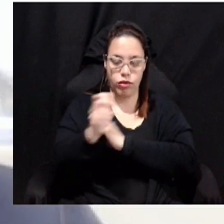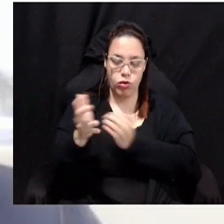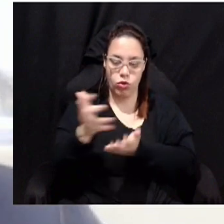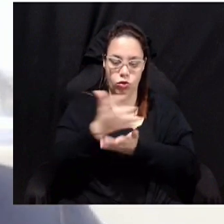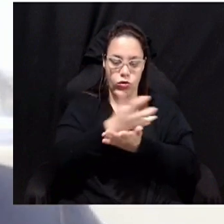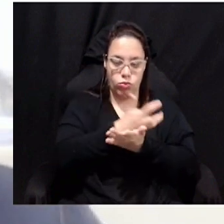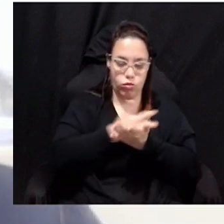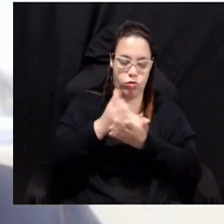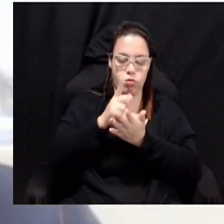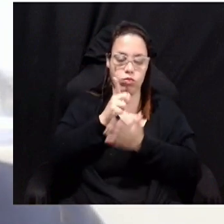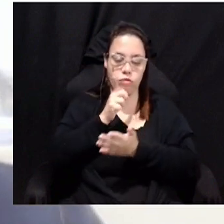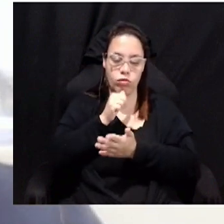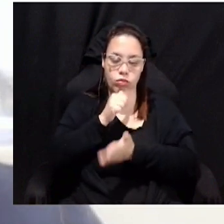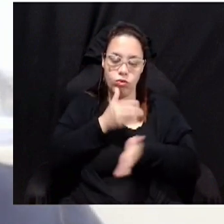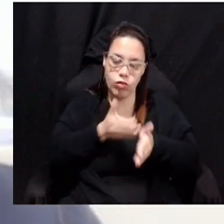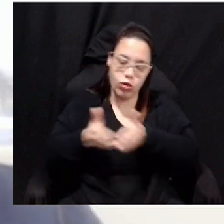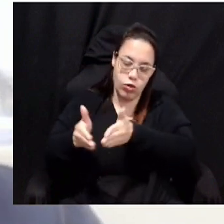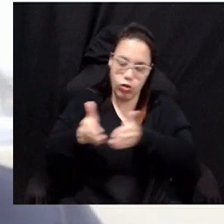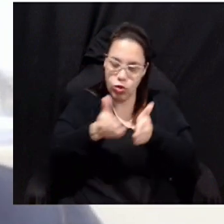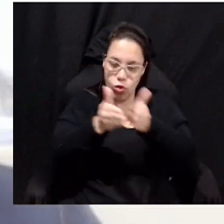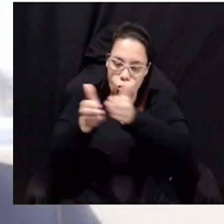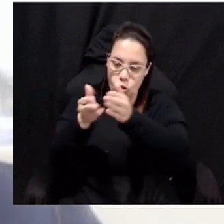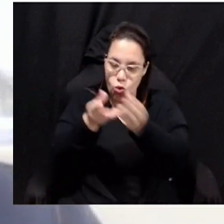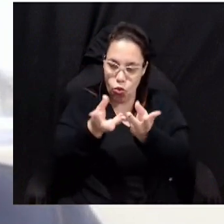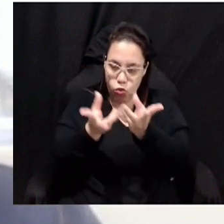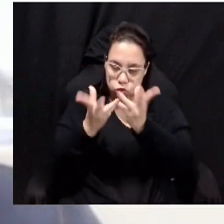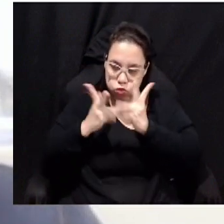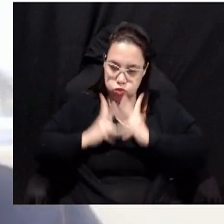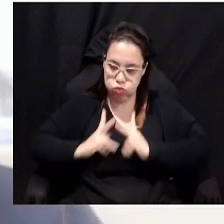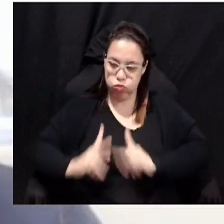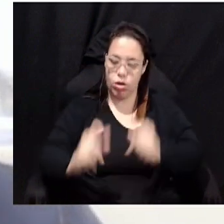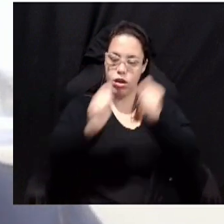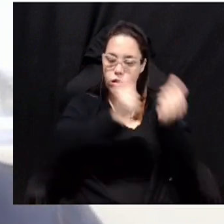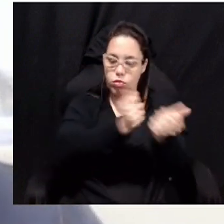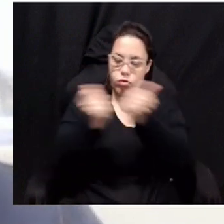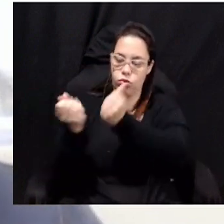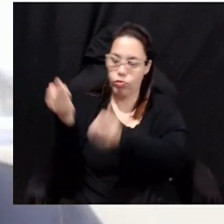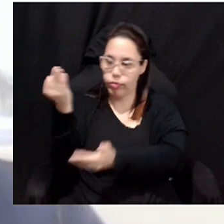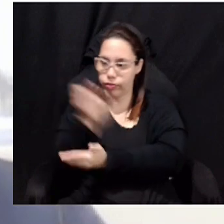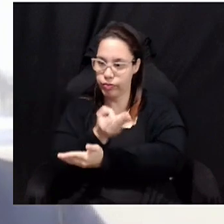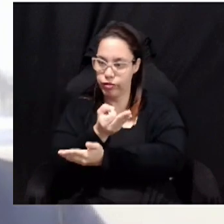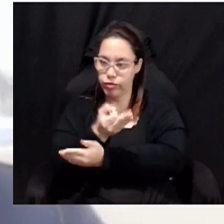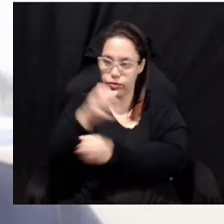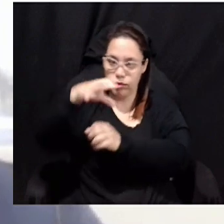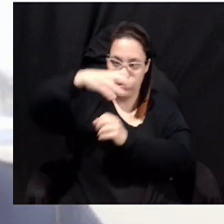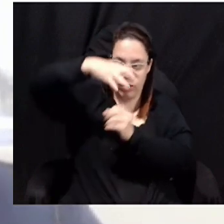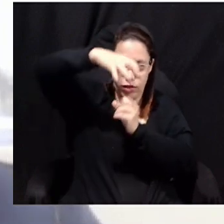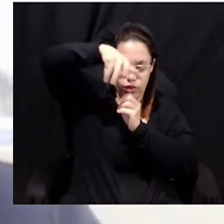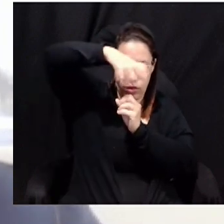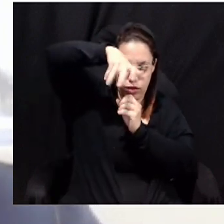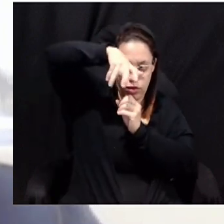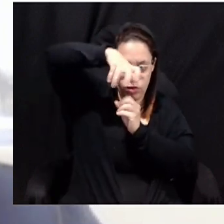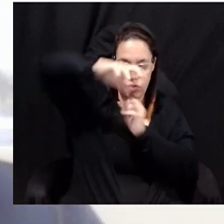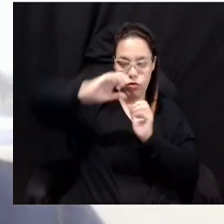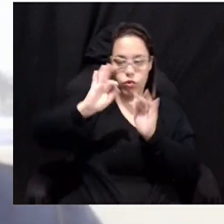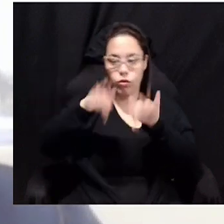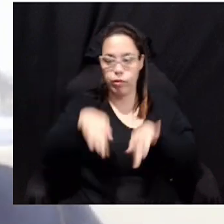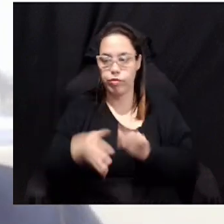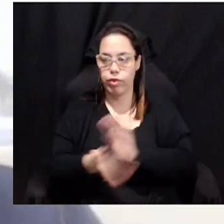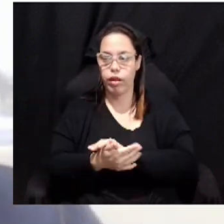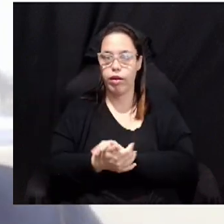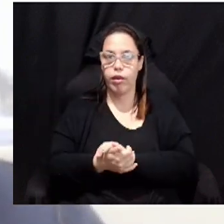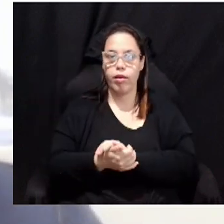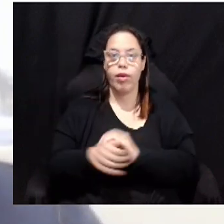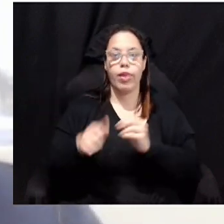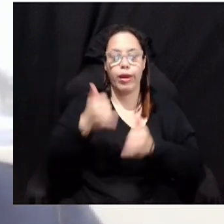até a entrega dessa água com qualidade, com eficiência na torneira dos consumidores. Temos gasto com produtos químicos,